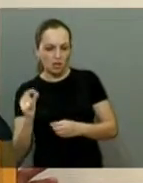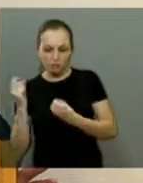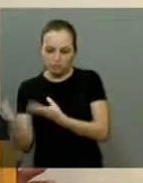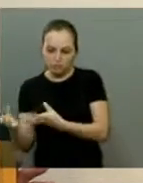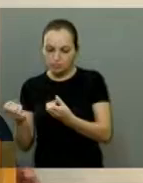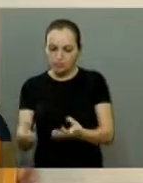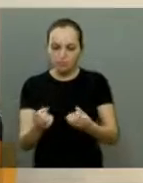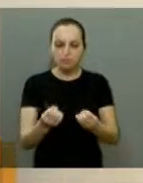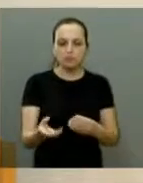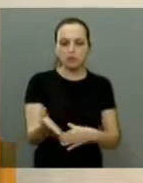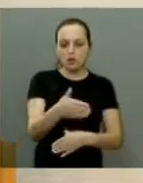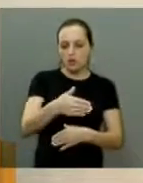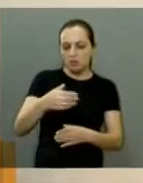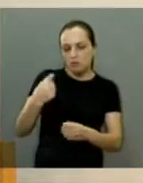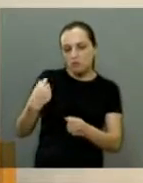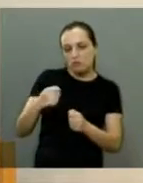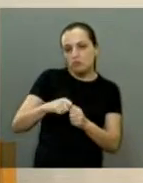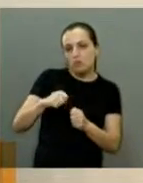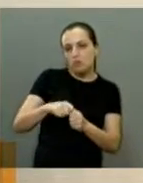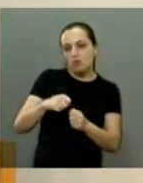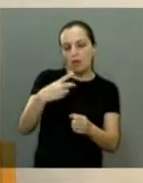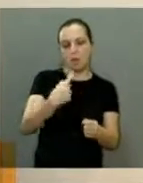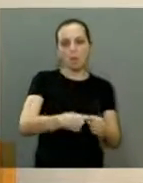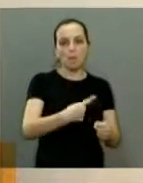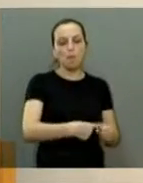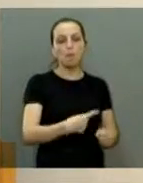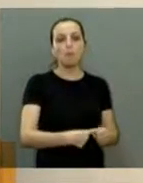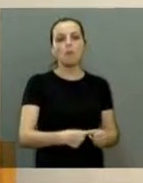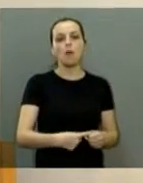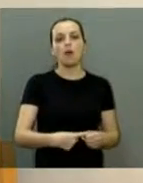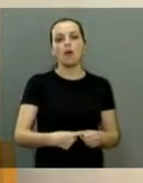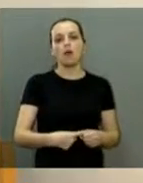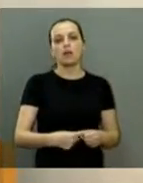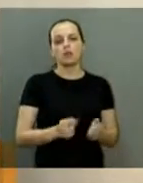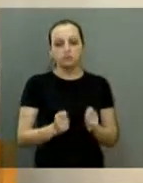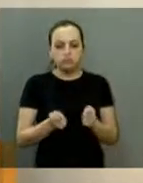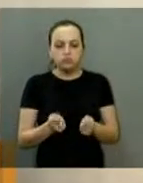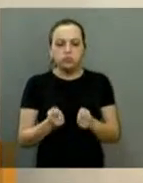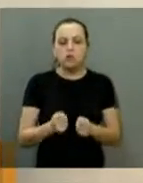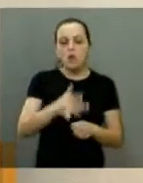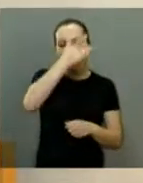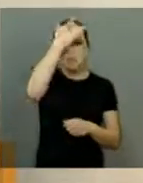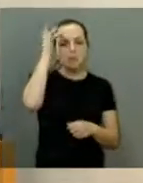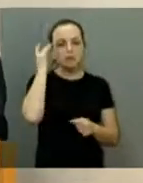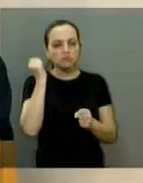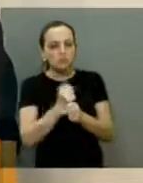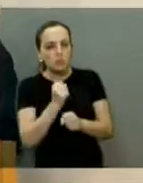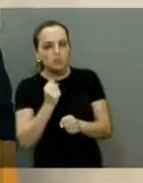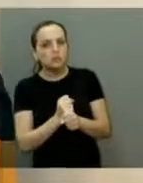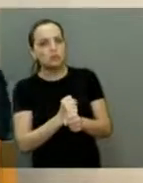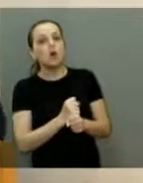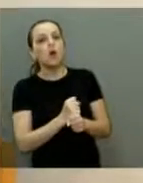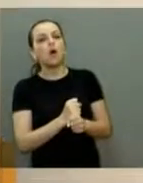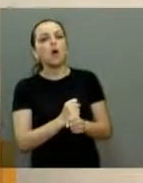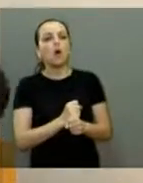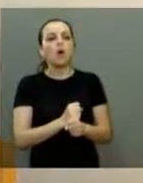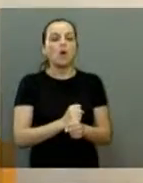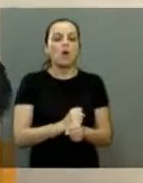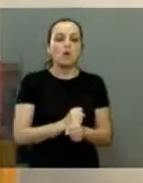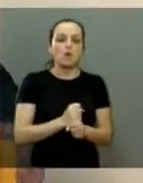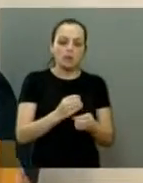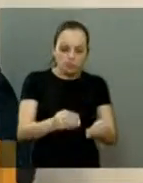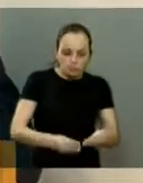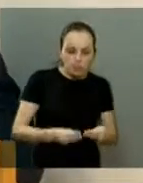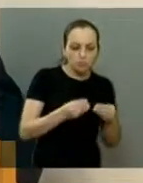nos bairros carroceiros que mora no bairro a pessoa faz uma pequena reforma e pega carretinha carioca